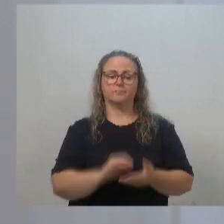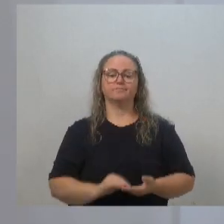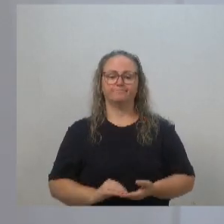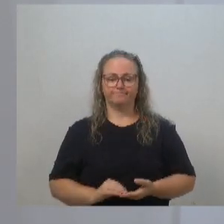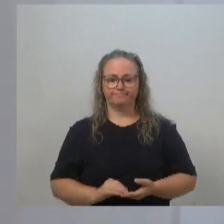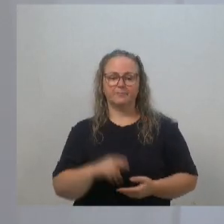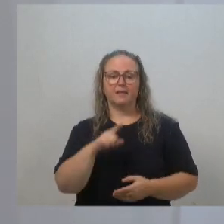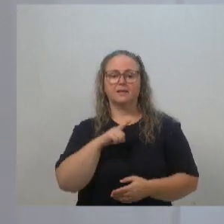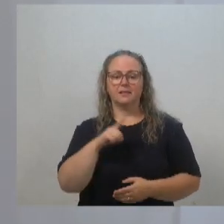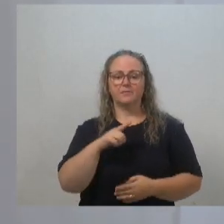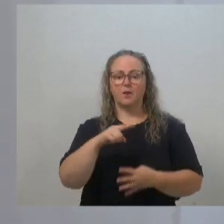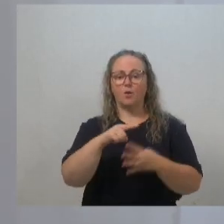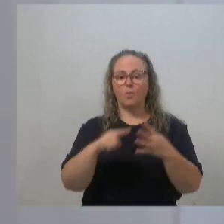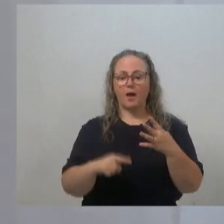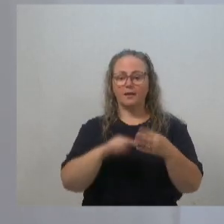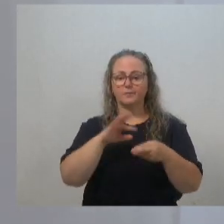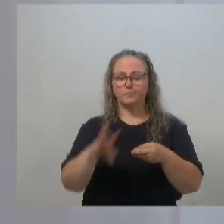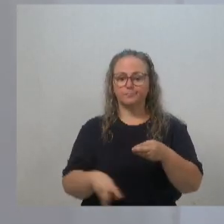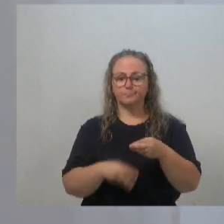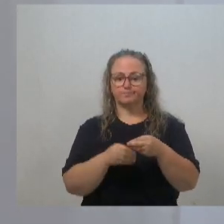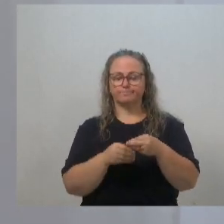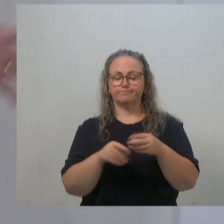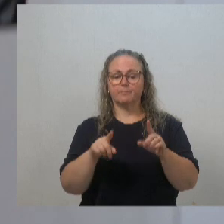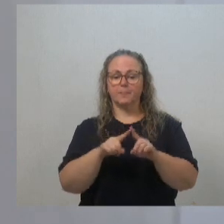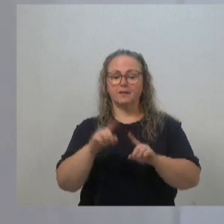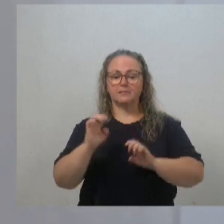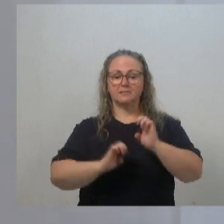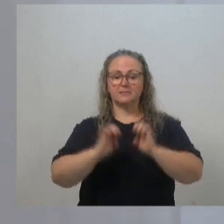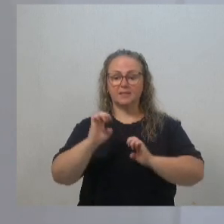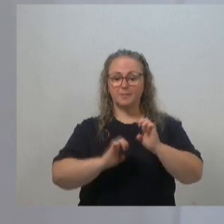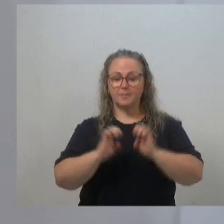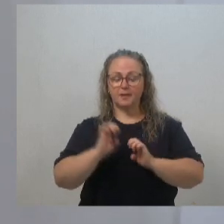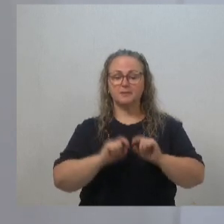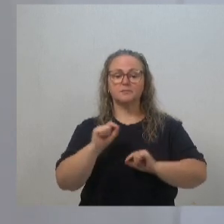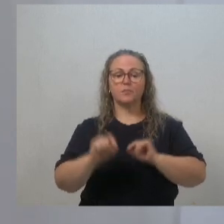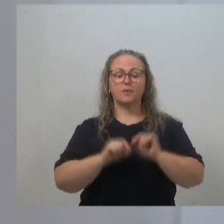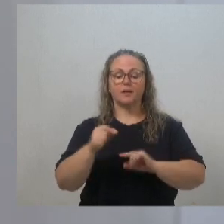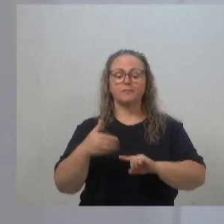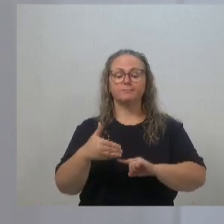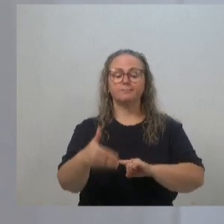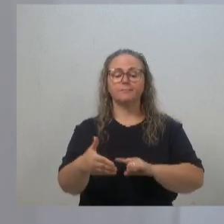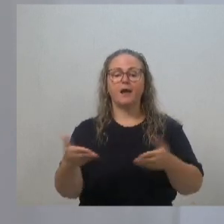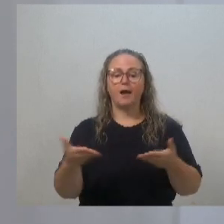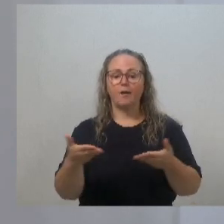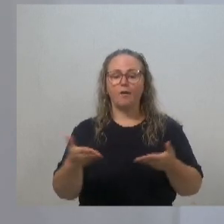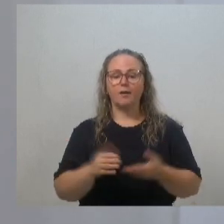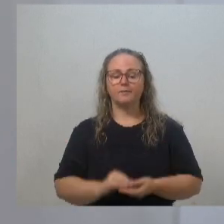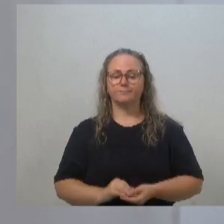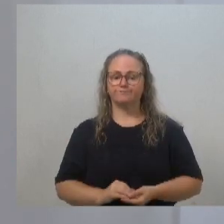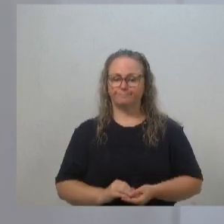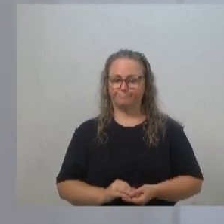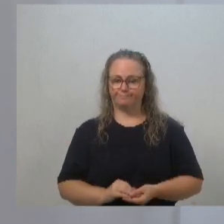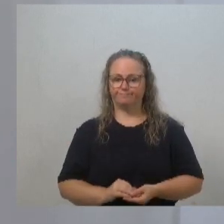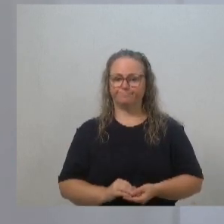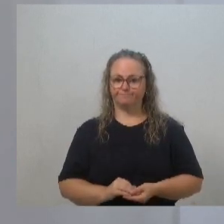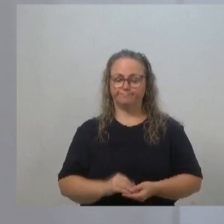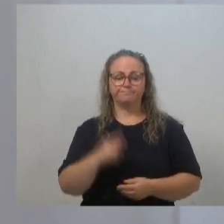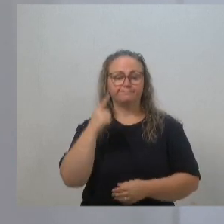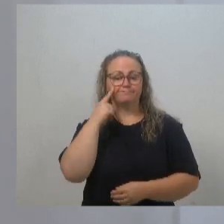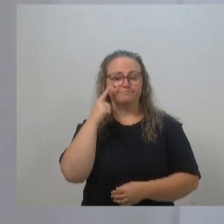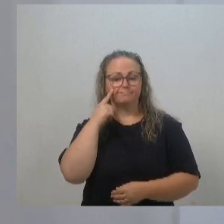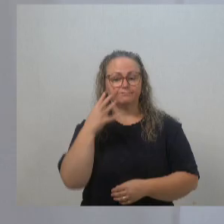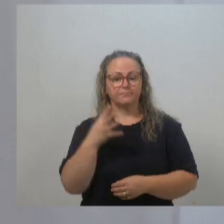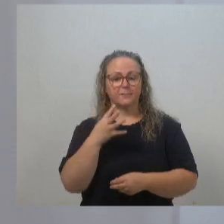de prazo. E a empresa simplesmente agora chegou com essa solução, que para agora, a solução é para daqui a 4